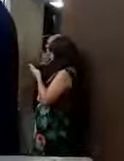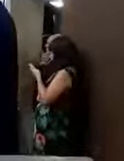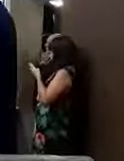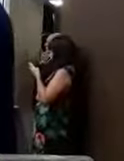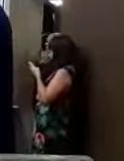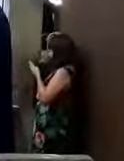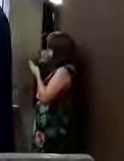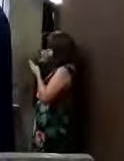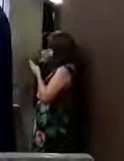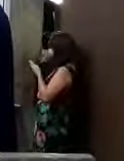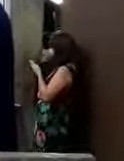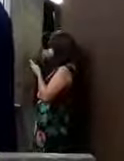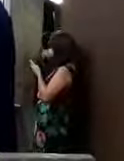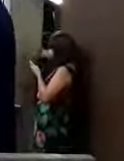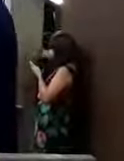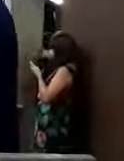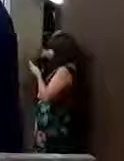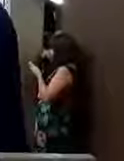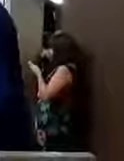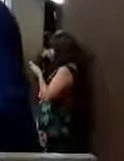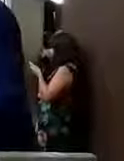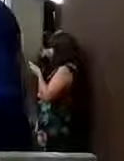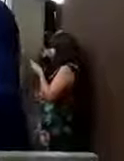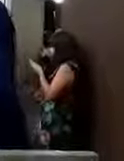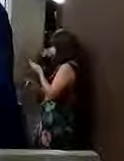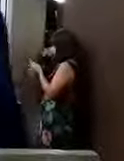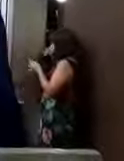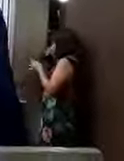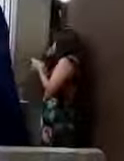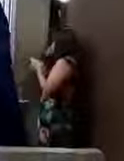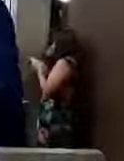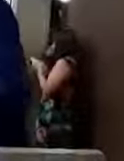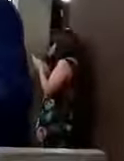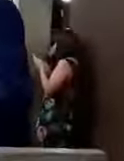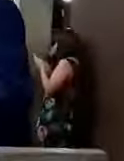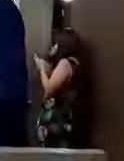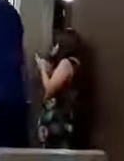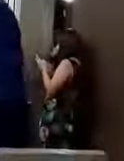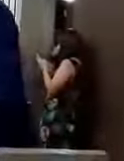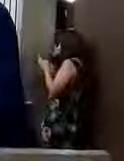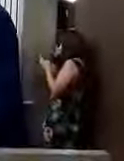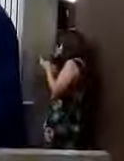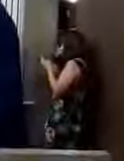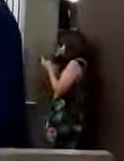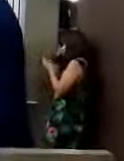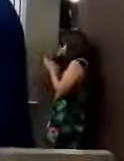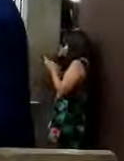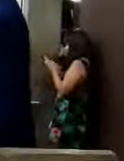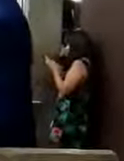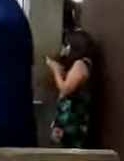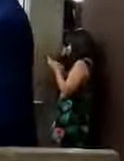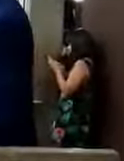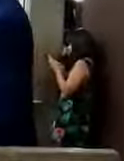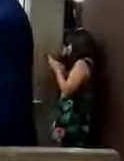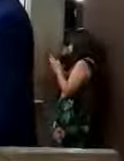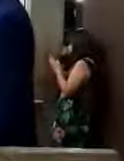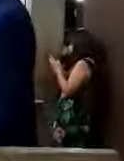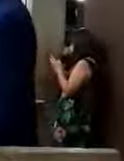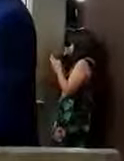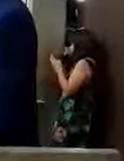enfim, são os elementos estruturantes dessa minuta que antes, quando eu fiz a lei da